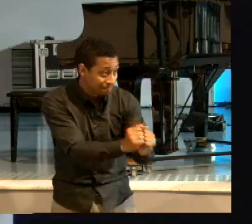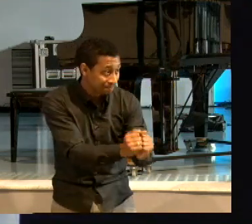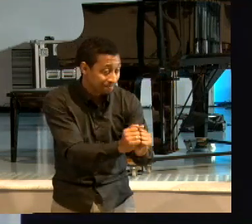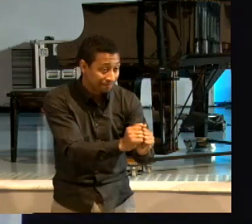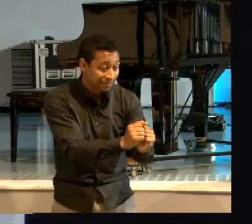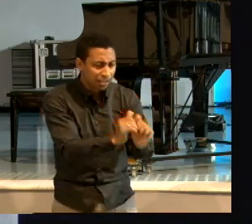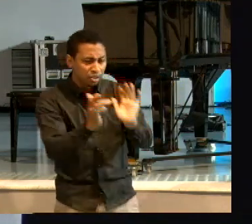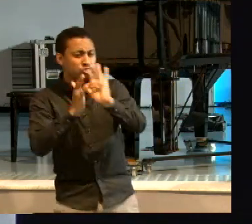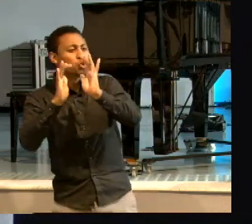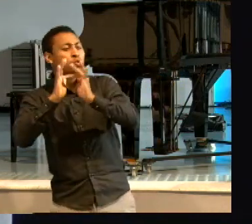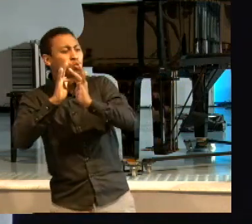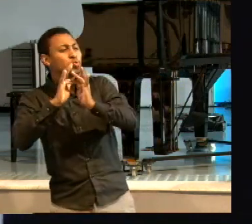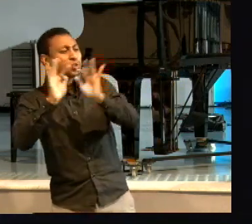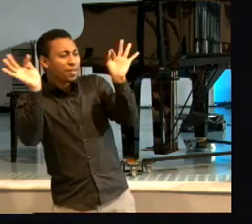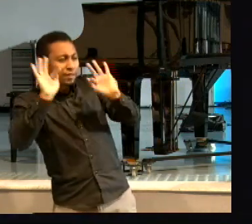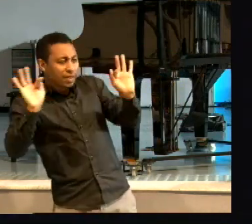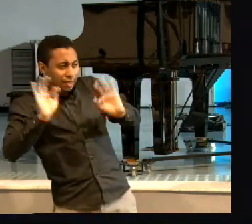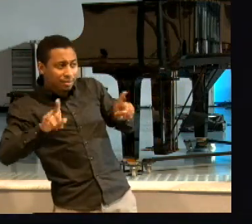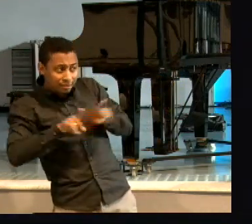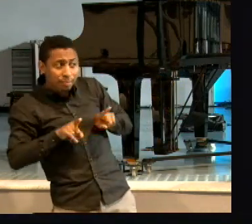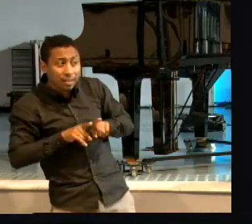você?